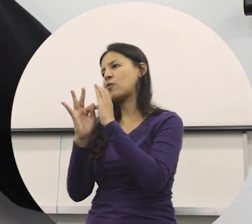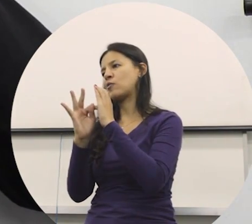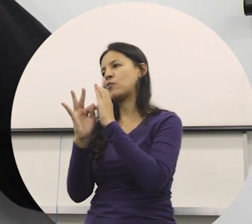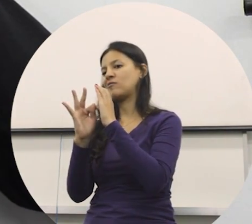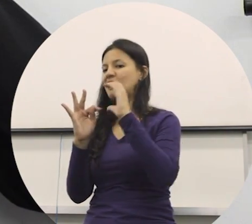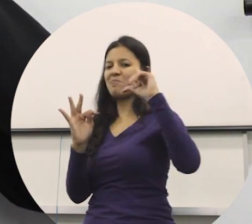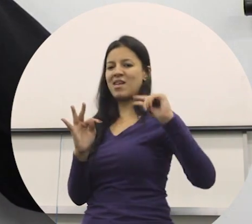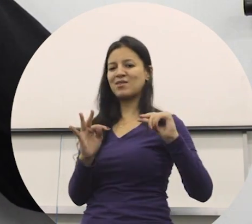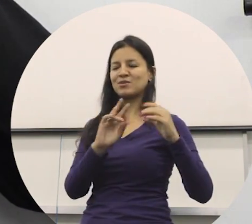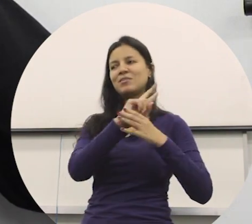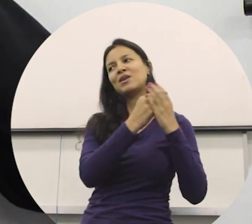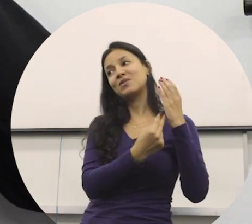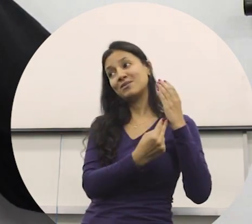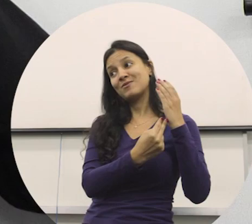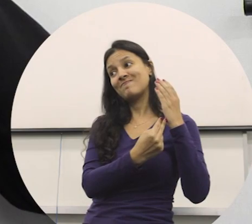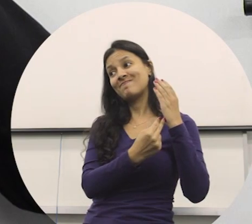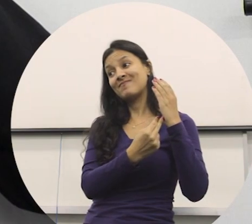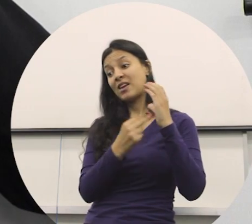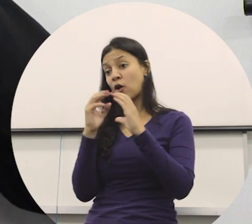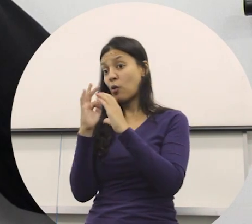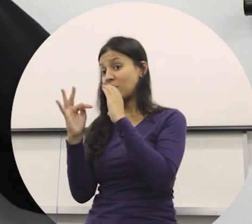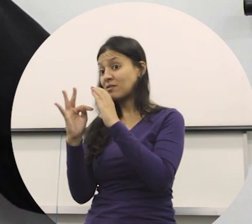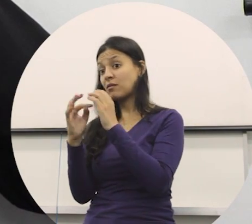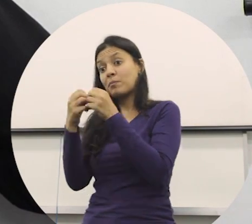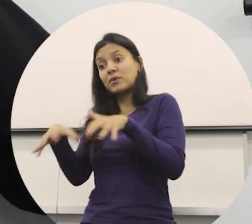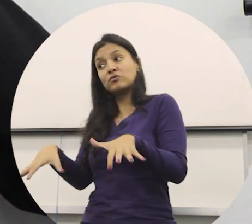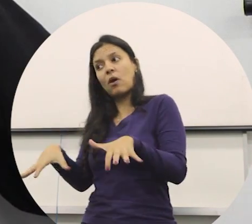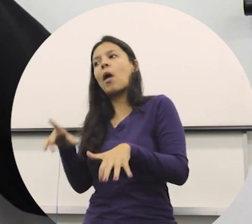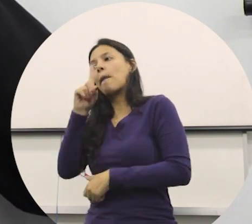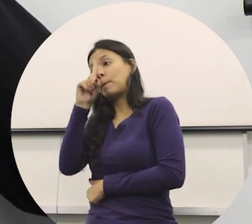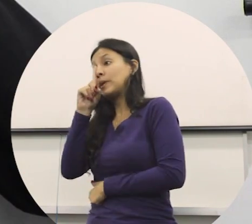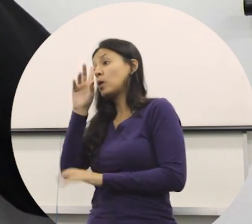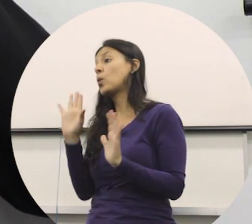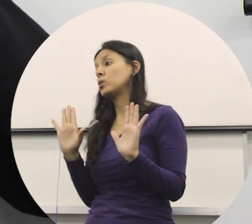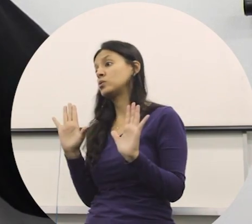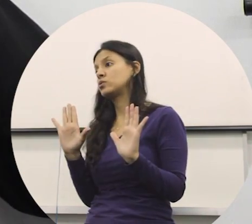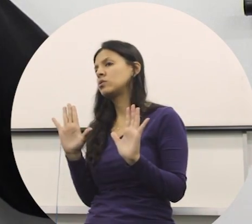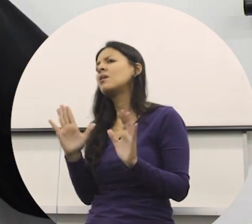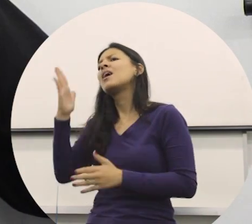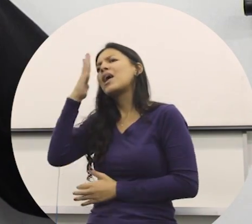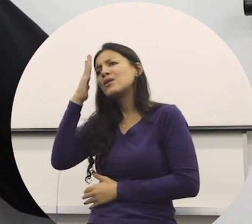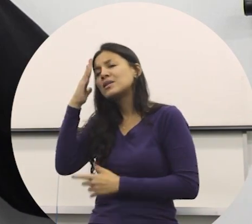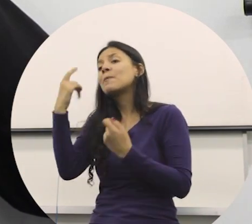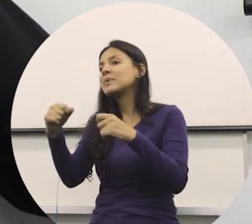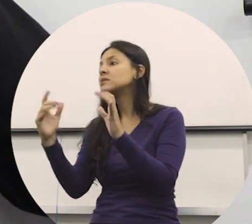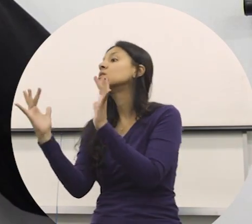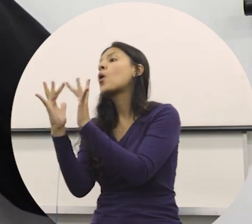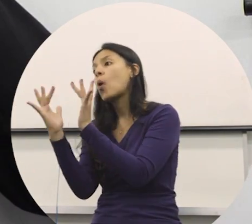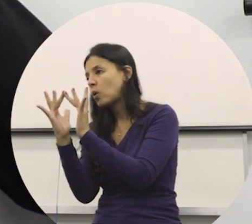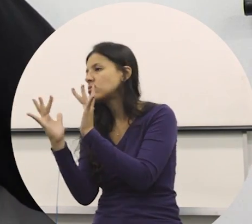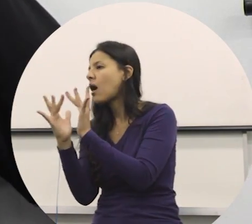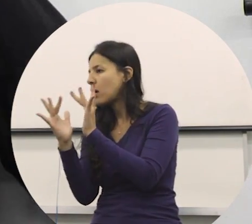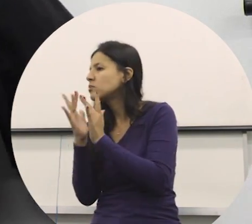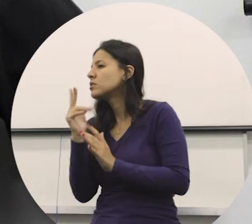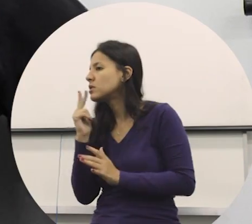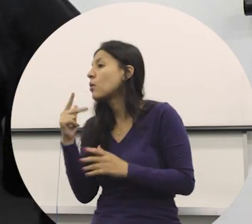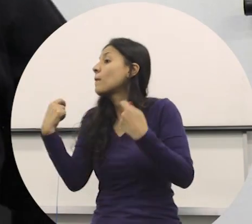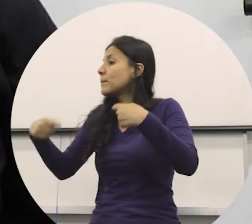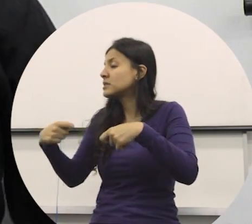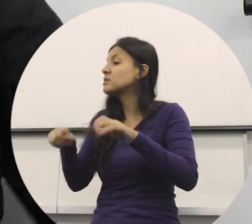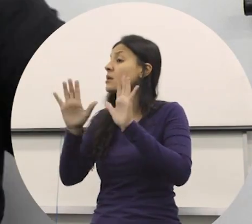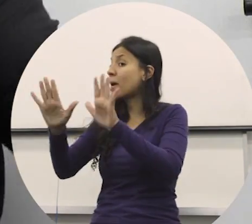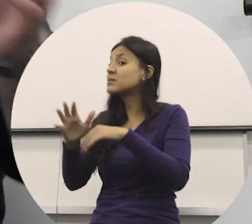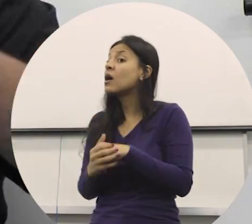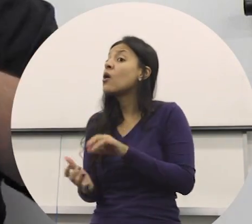Tá? Então, é perigoso, é uma linha tênue, eu concordo, tem que ter contato. Mas quando que